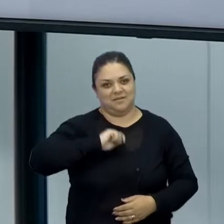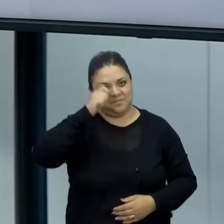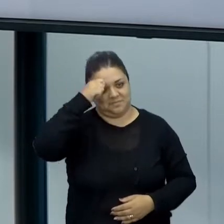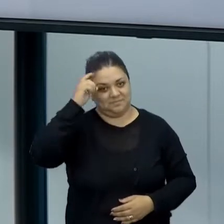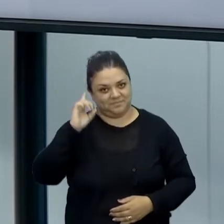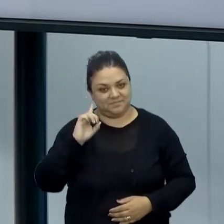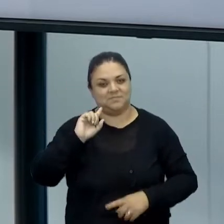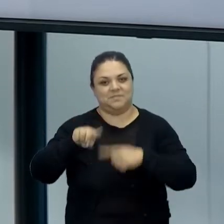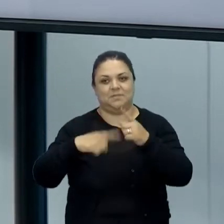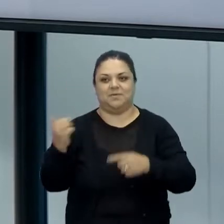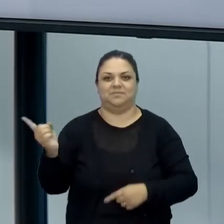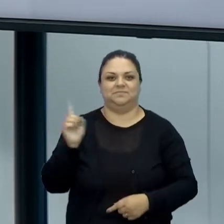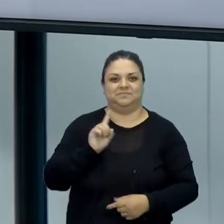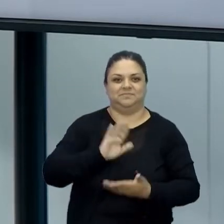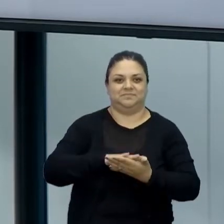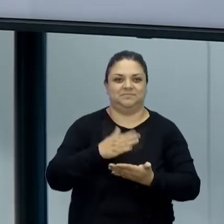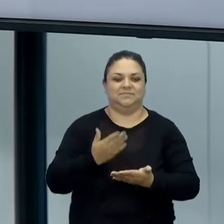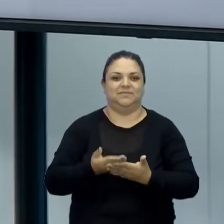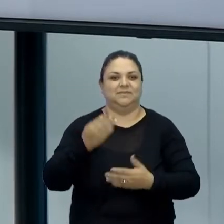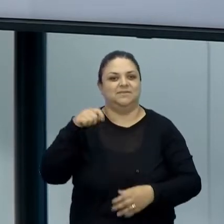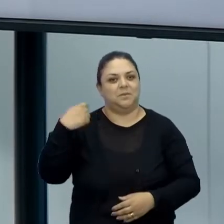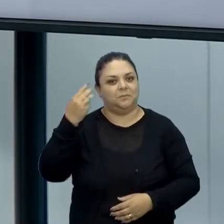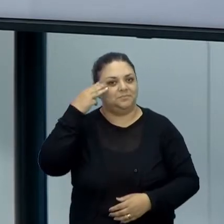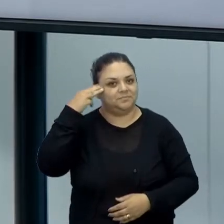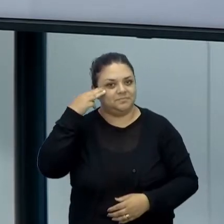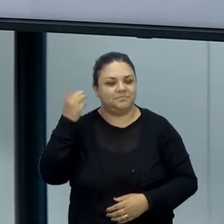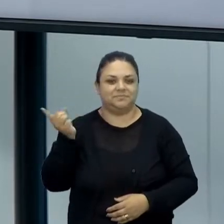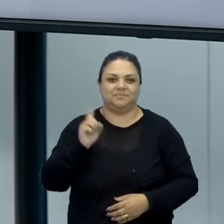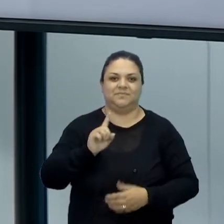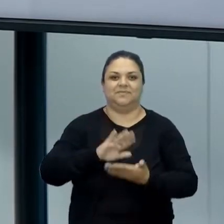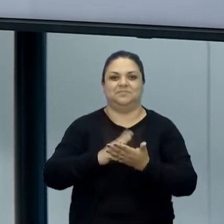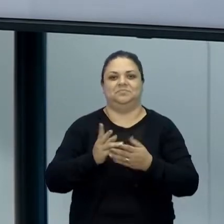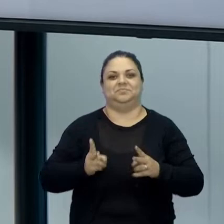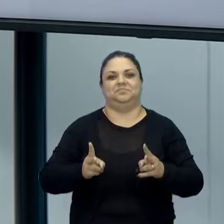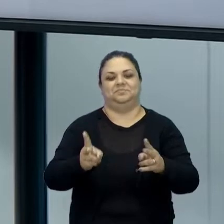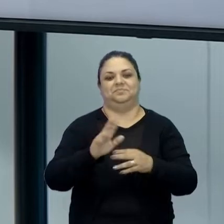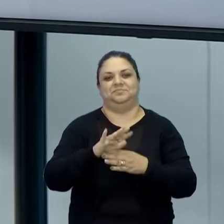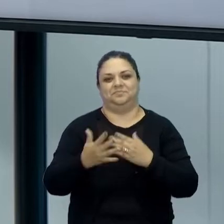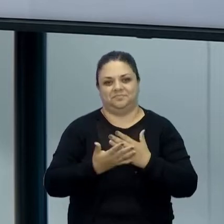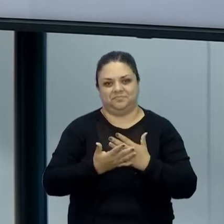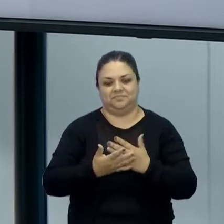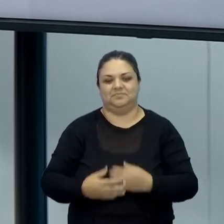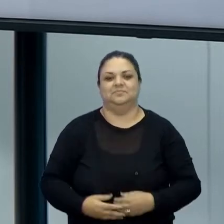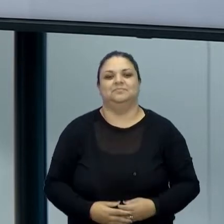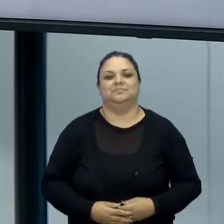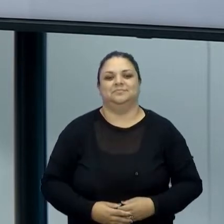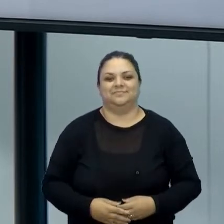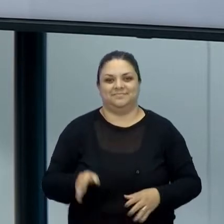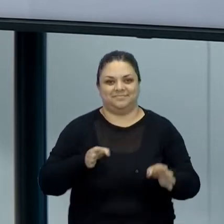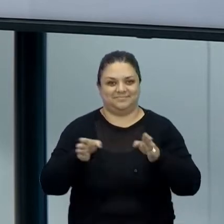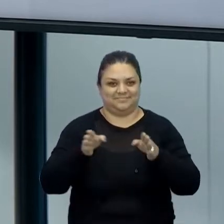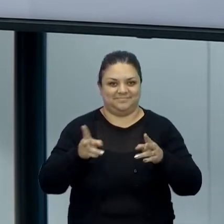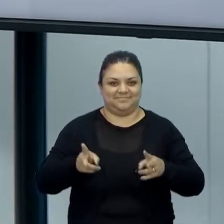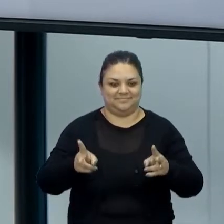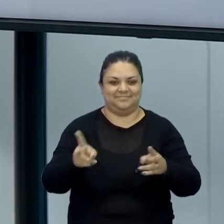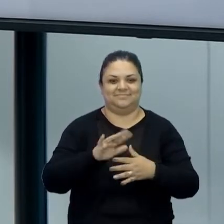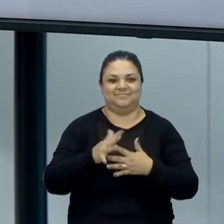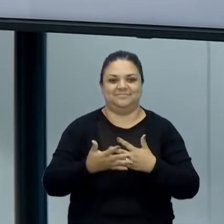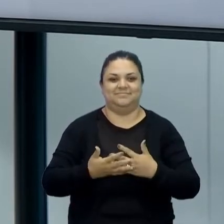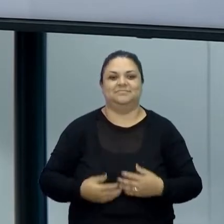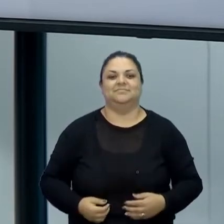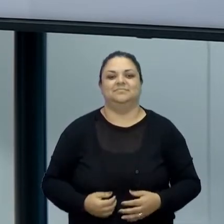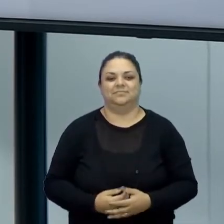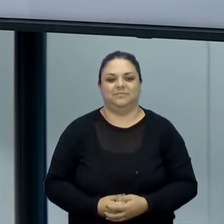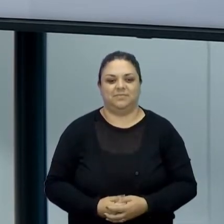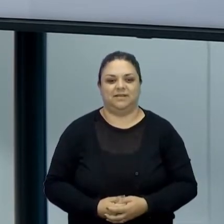a pouquinho o Laércio vai chegar aqui também com a gente para fazer aí a nossa aula em Libras, tá certo?